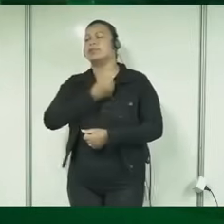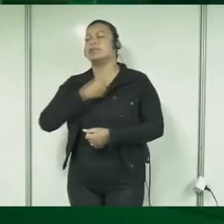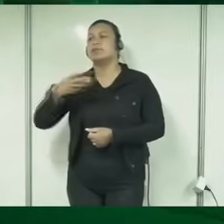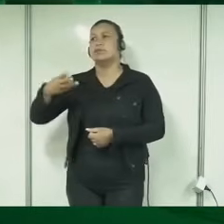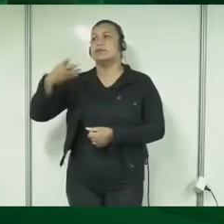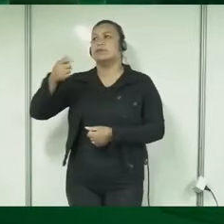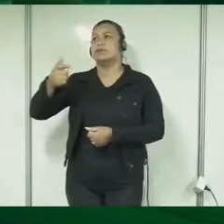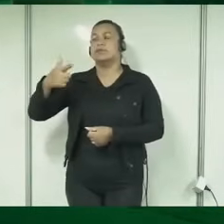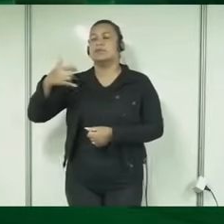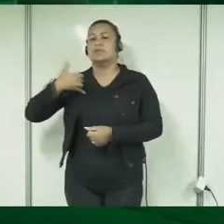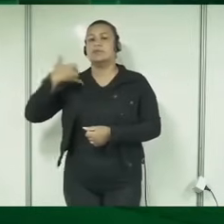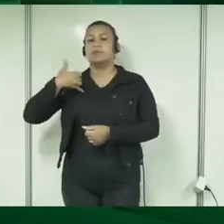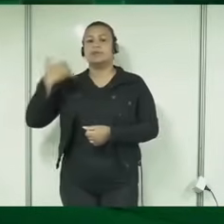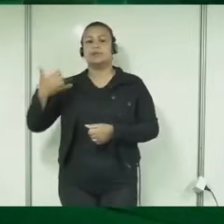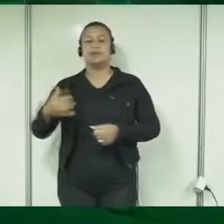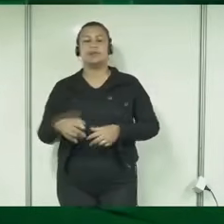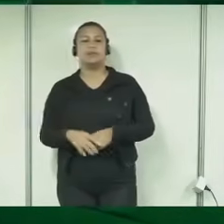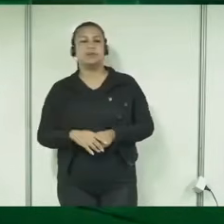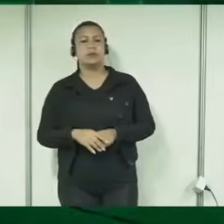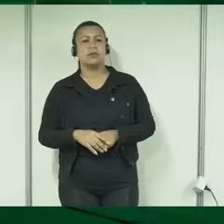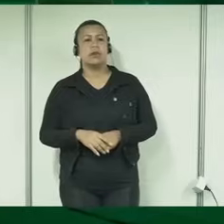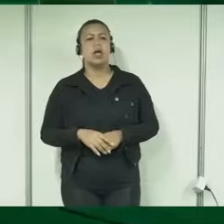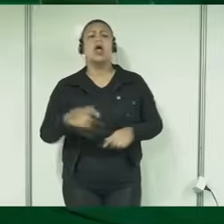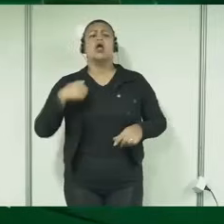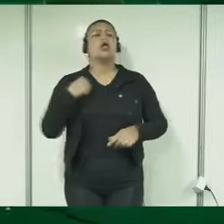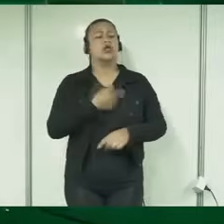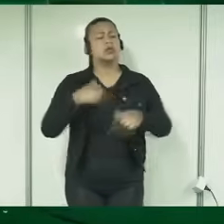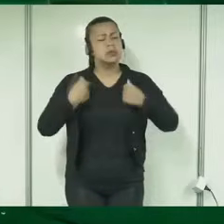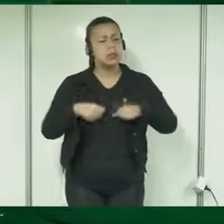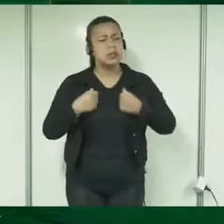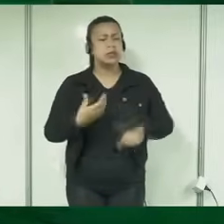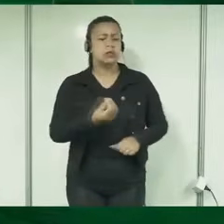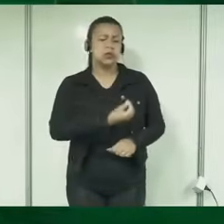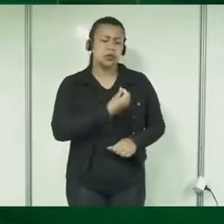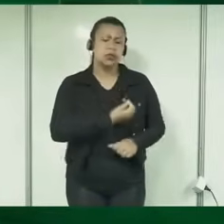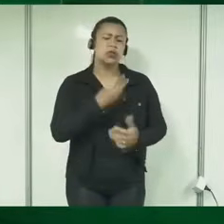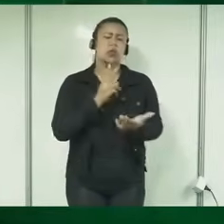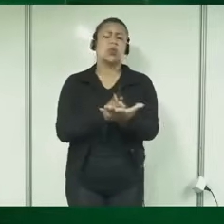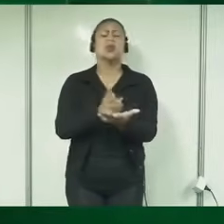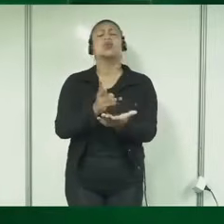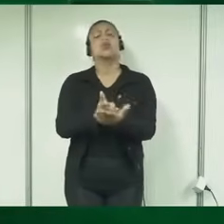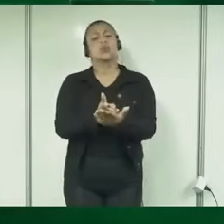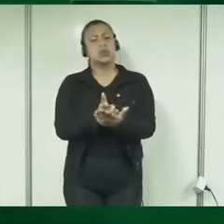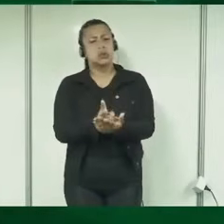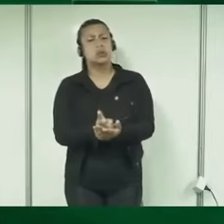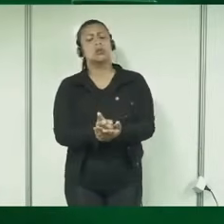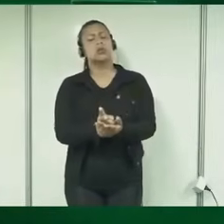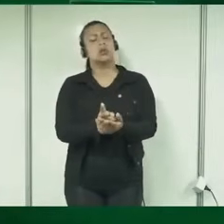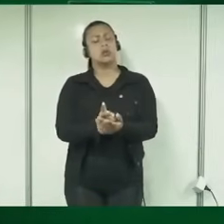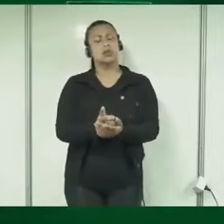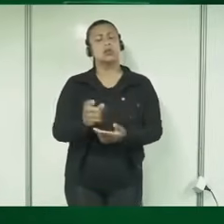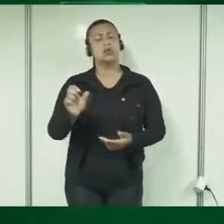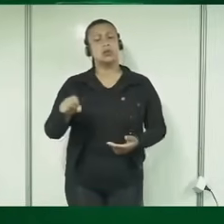vivendo. É isso que a vida quer. Cantem junto, Estrelinha.